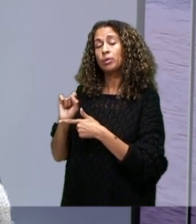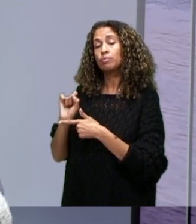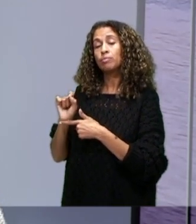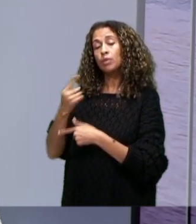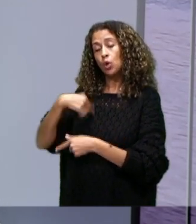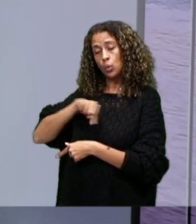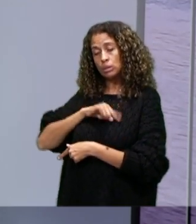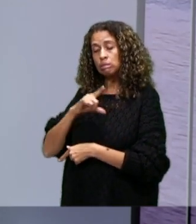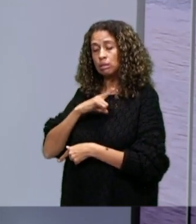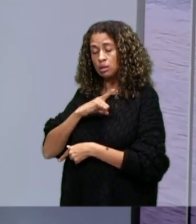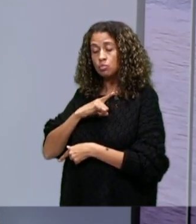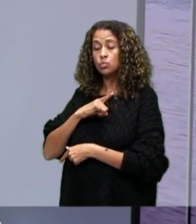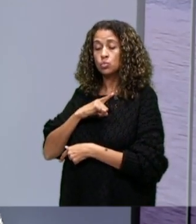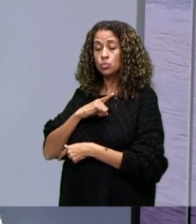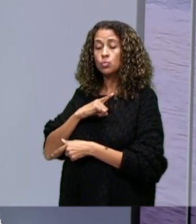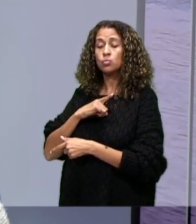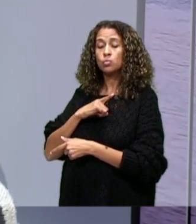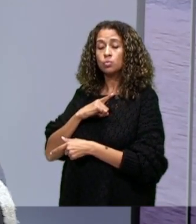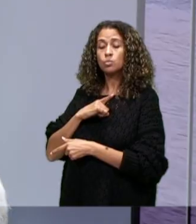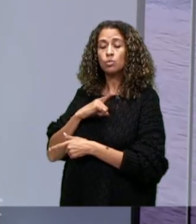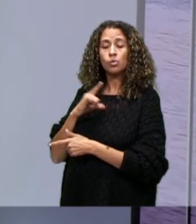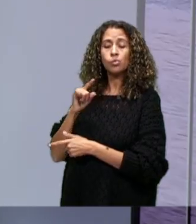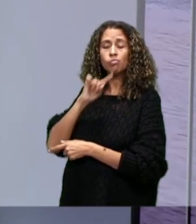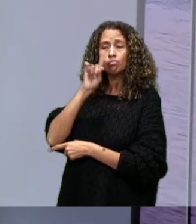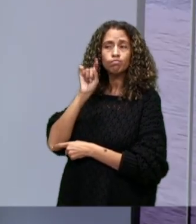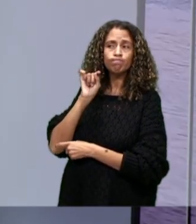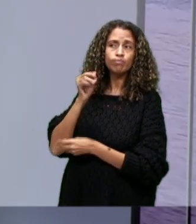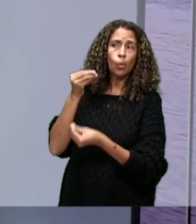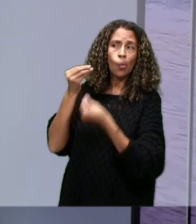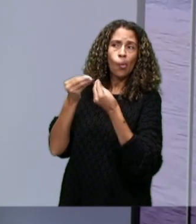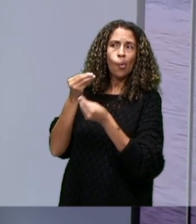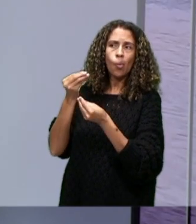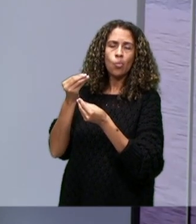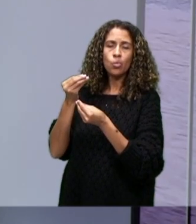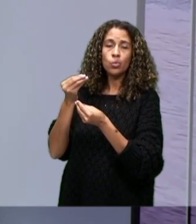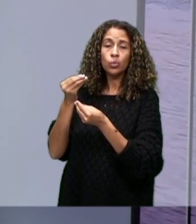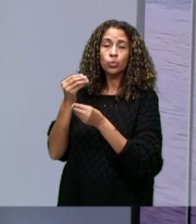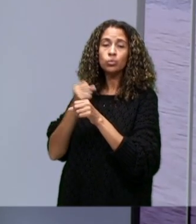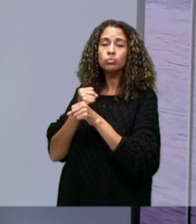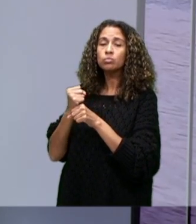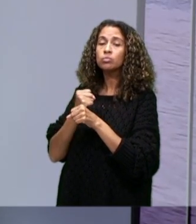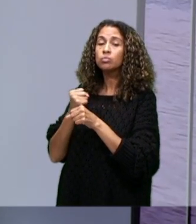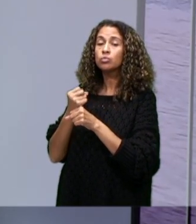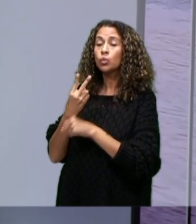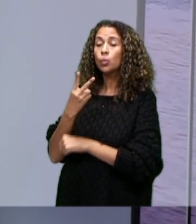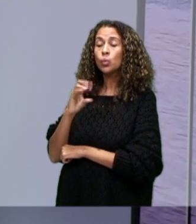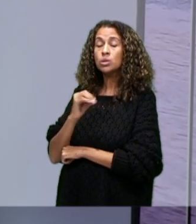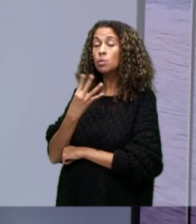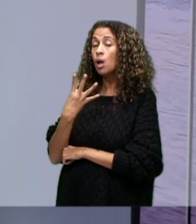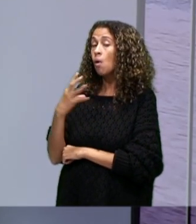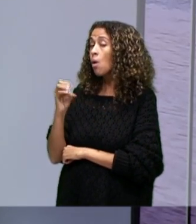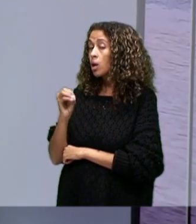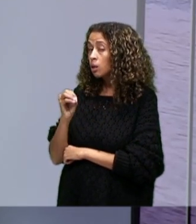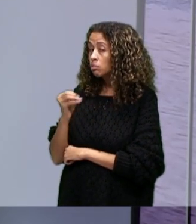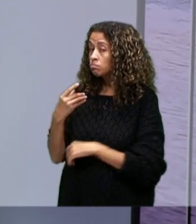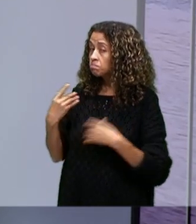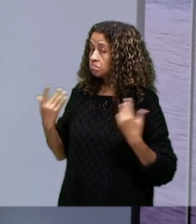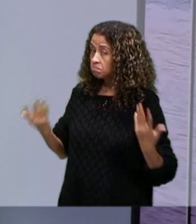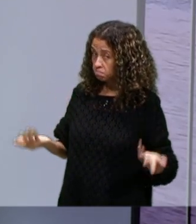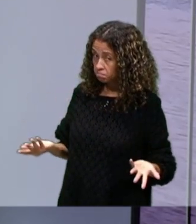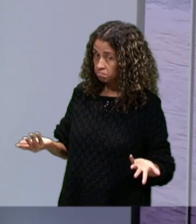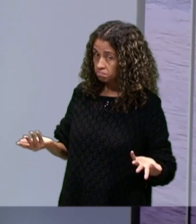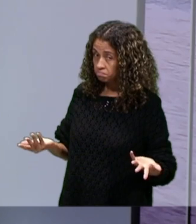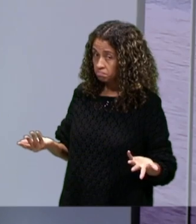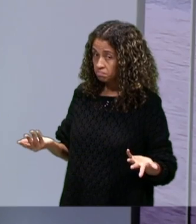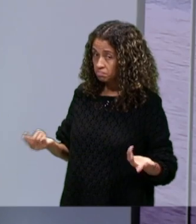nós temos uma questão de como que vai ser daqui em 2040, né? Que até esses